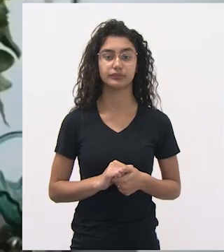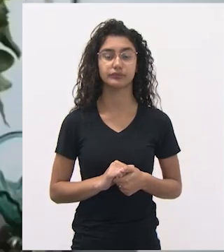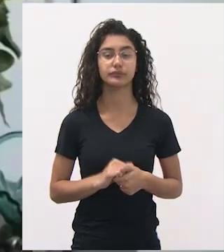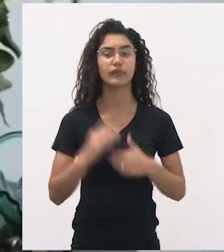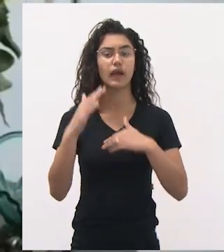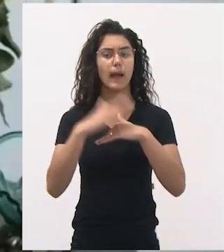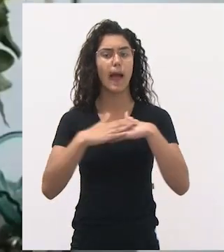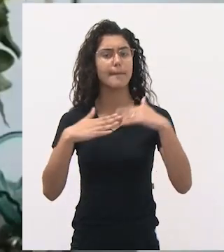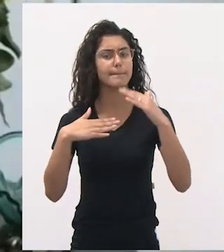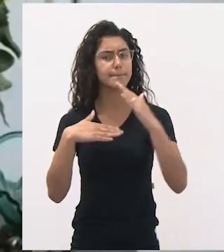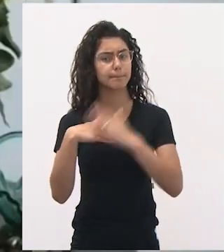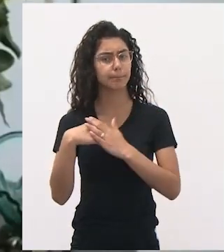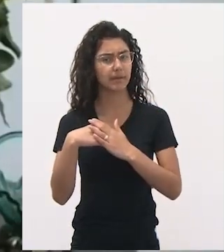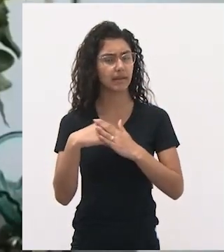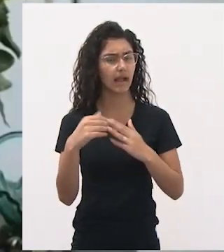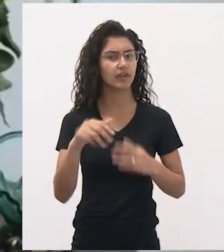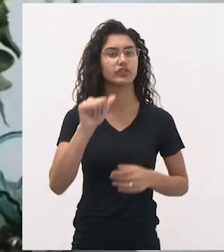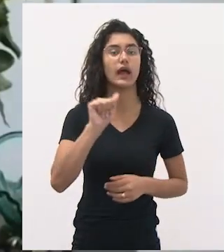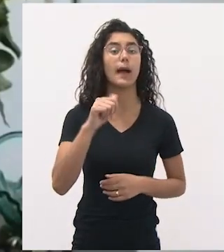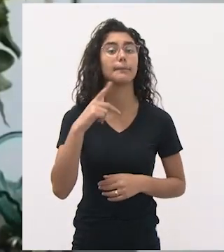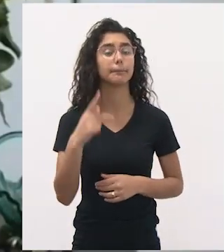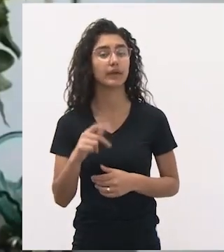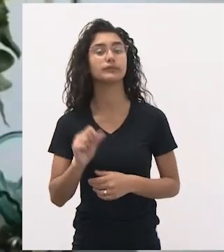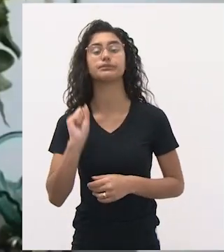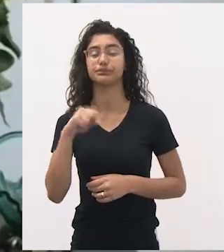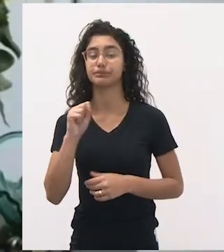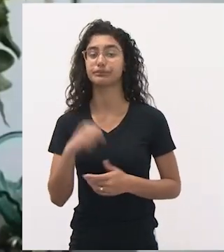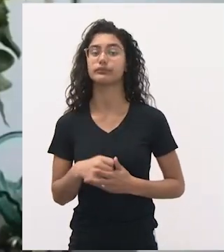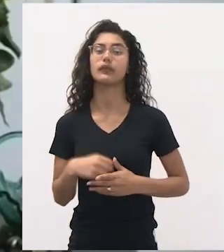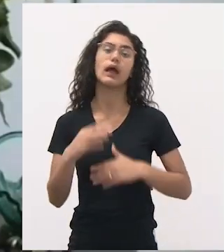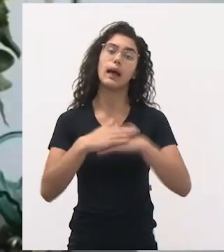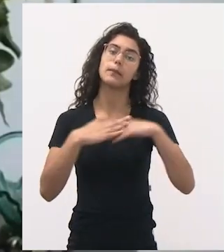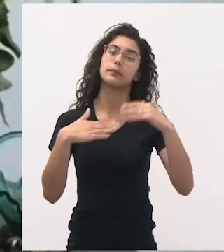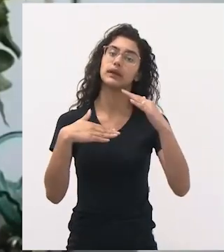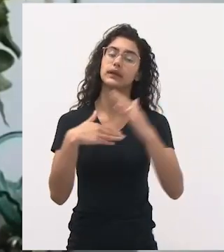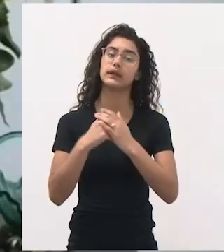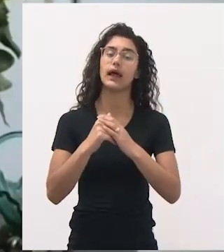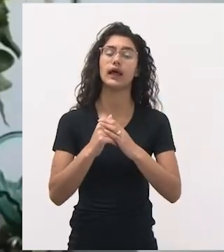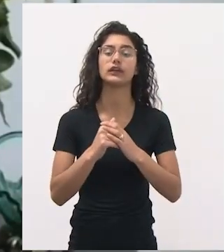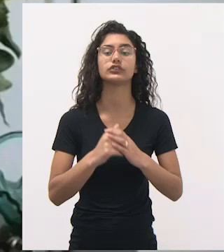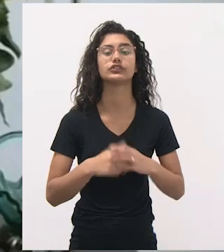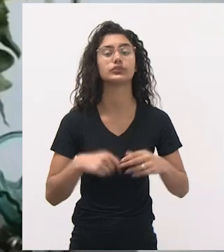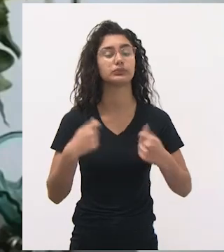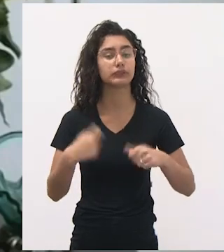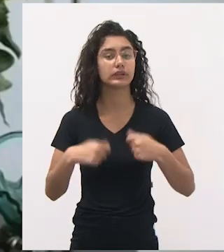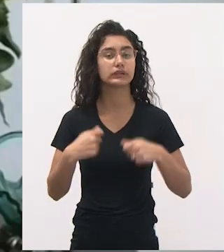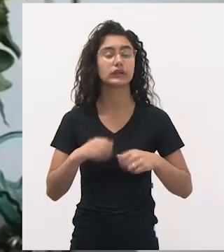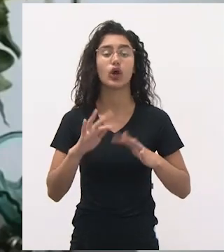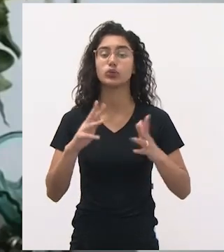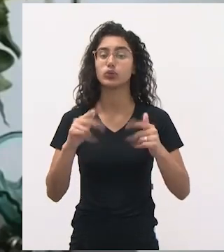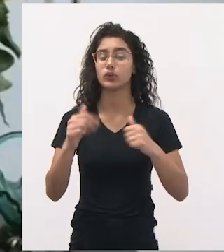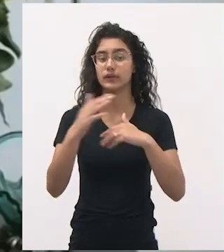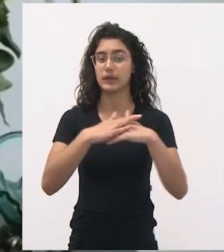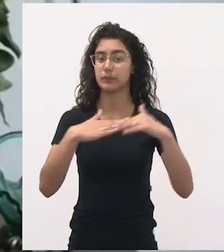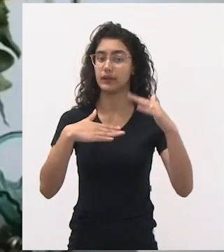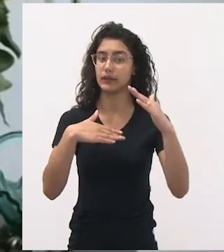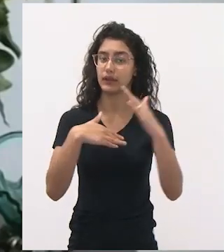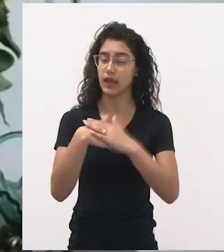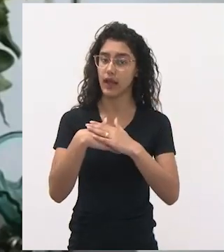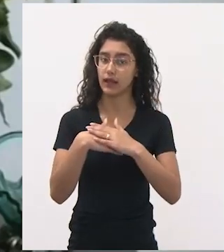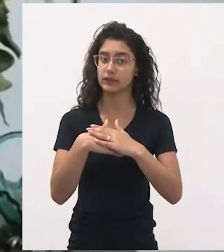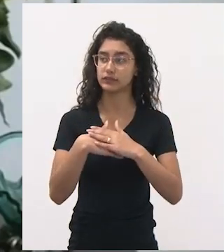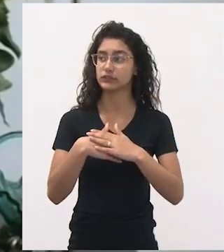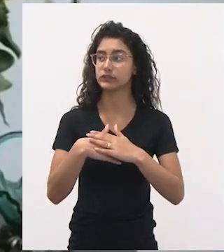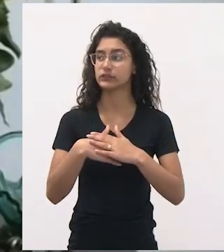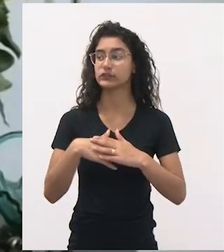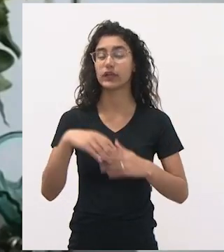A habilidade da questão da AP? Nós temos habilidades essenciais. Todas as habilidades essenciais que nós fizemos esse ano, que